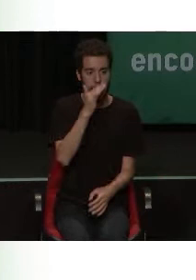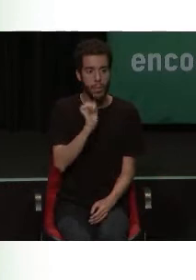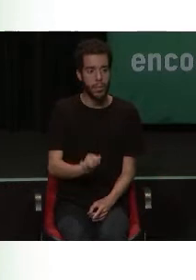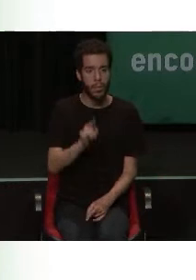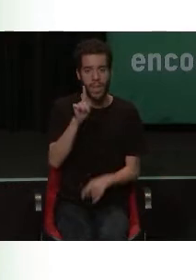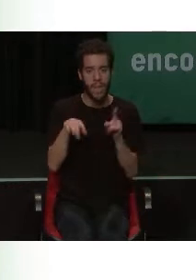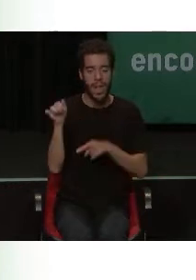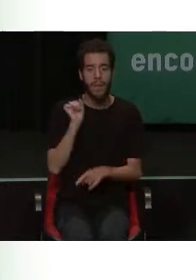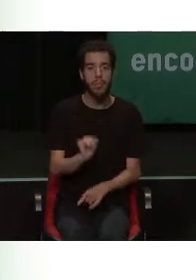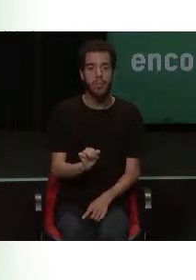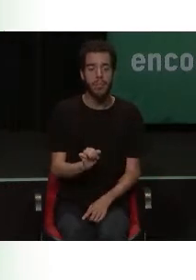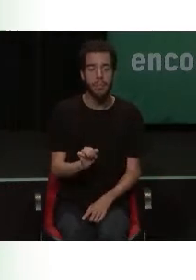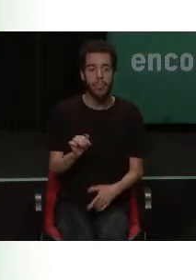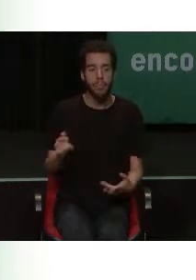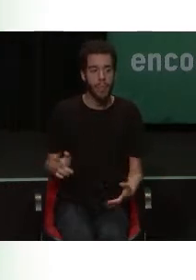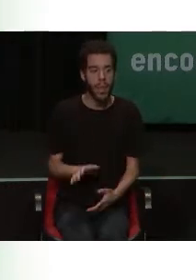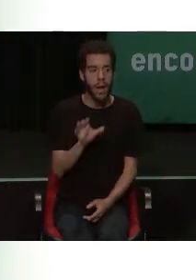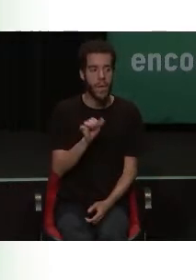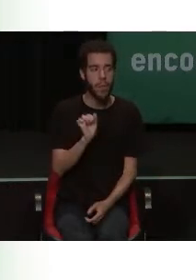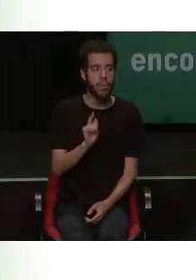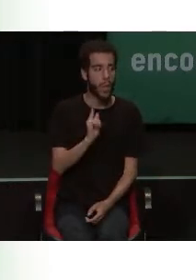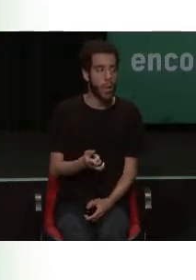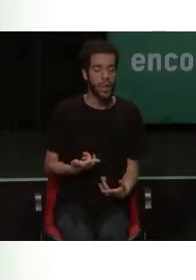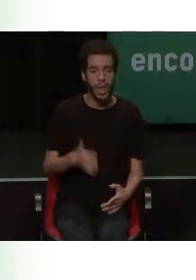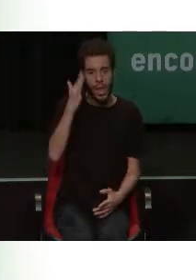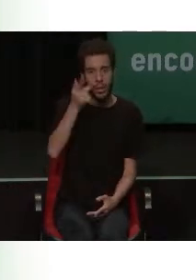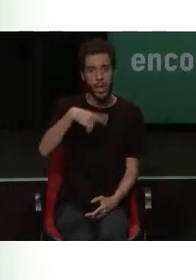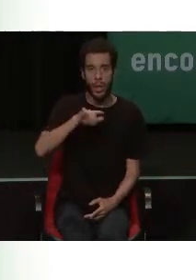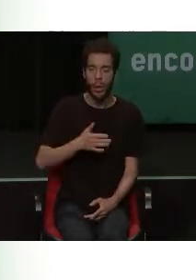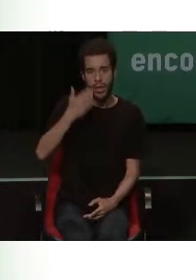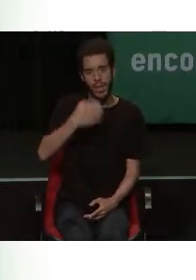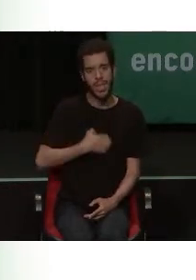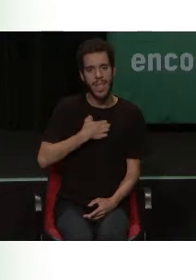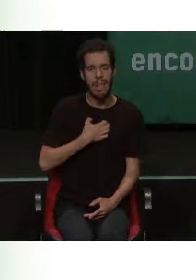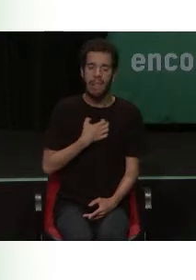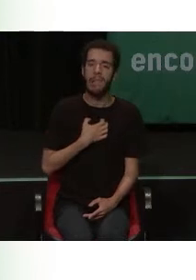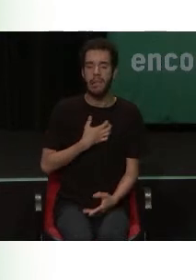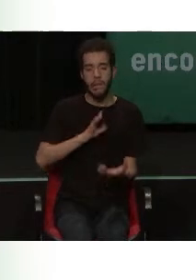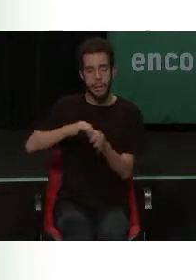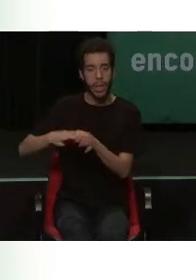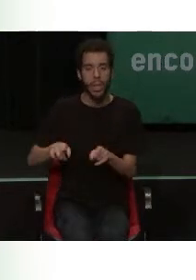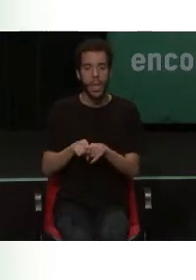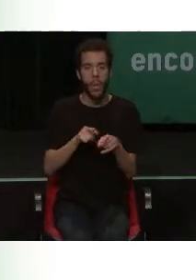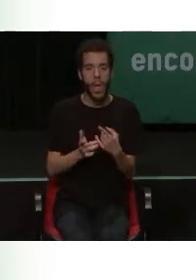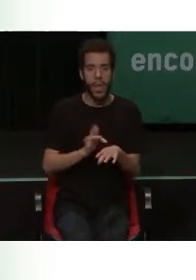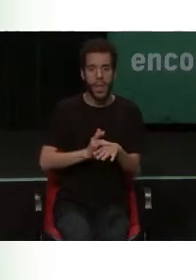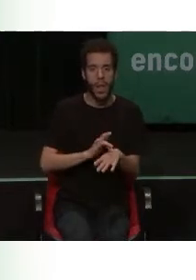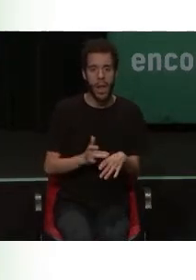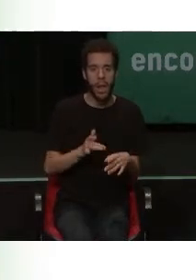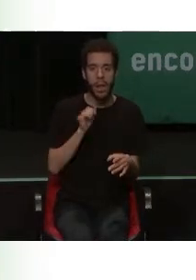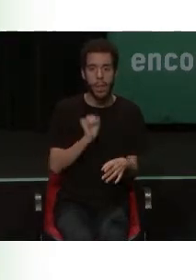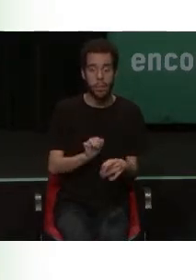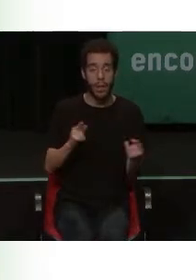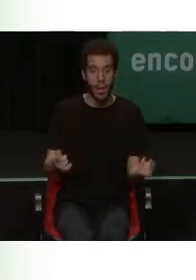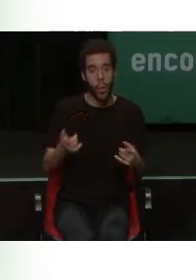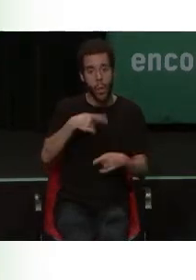variável. A teoria que nos faz sentido é a teoria da suscetibilidade diferencial. Ou seja, partindo desta